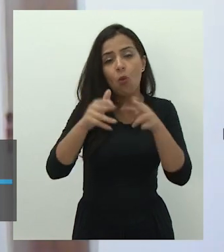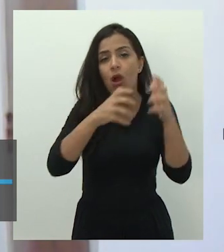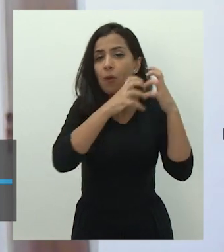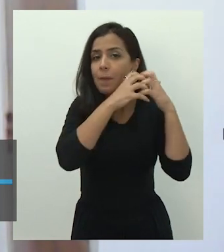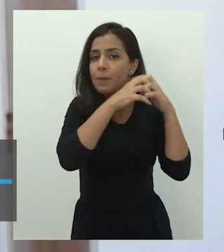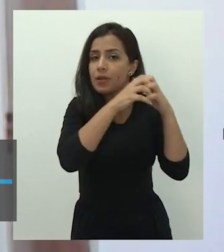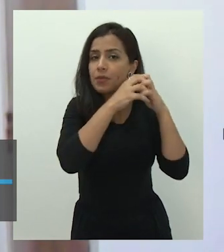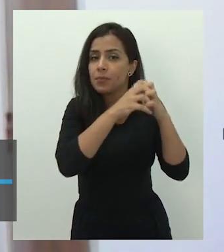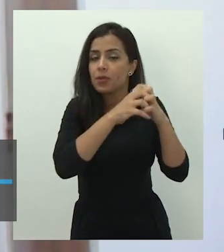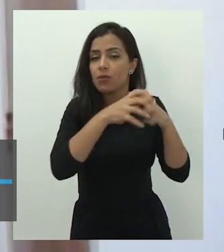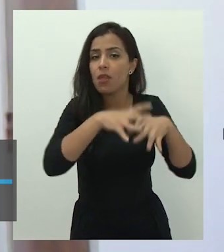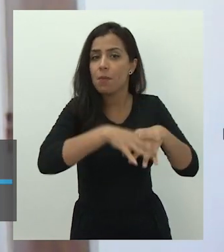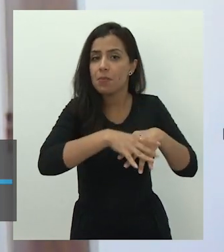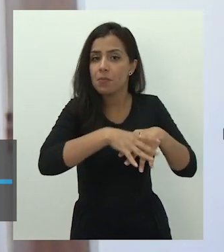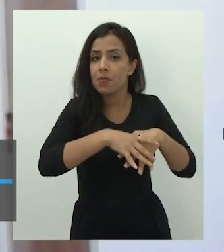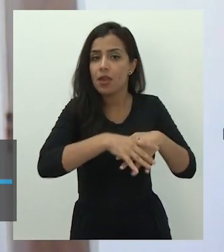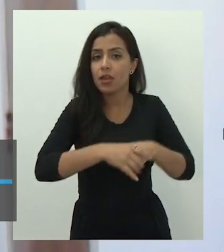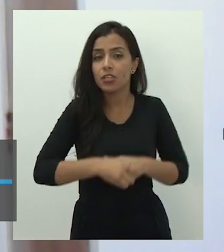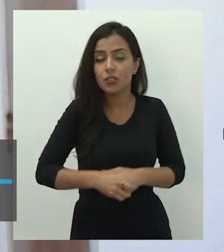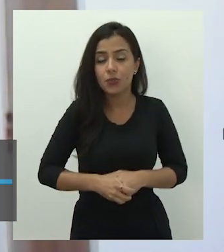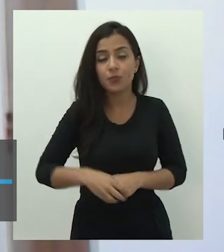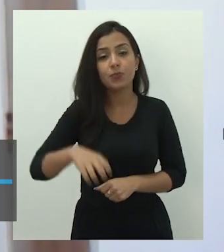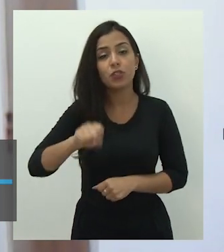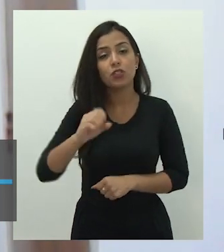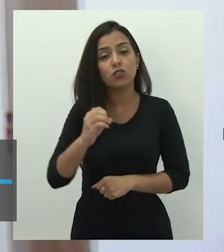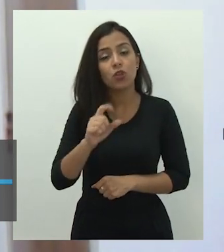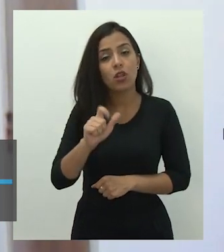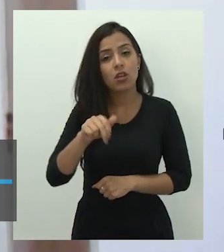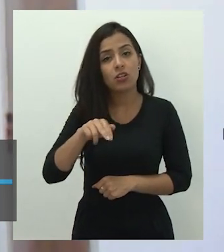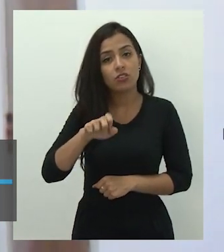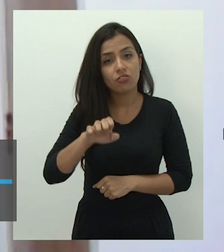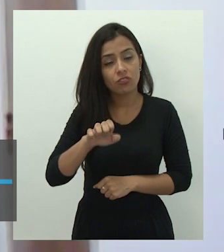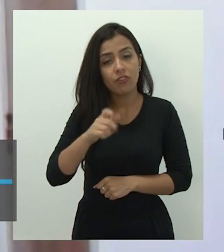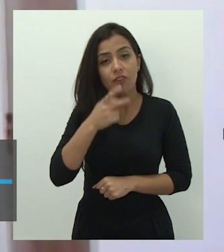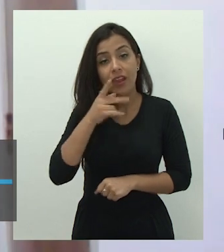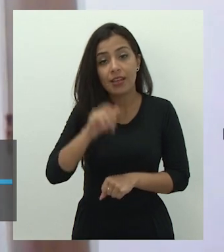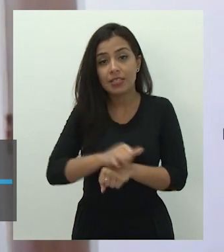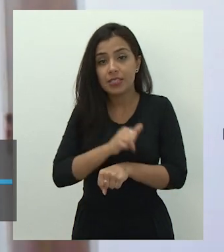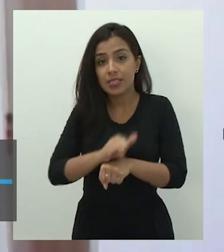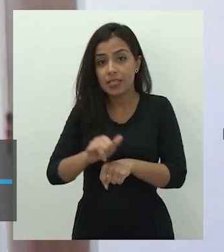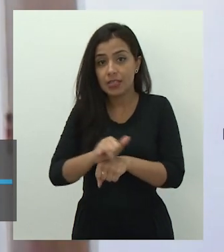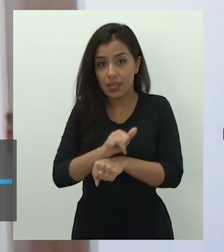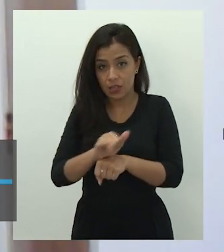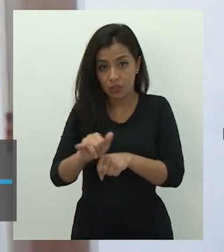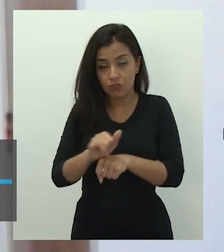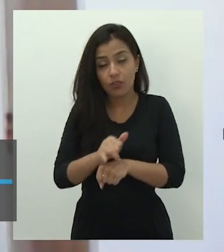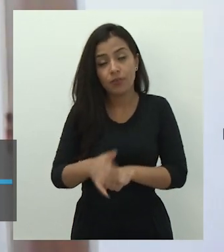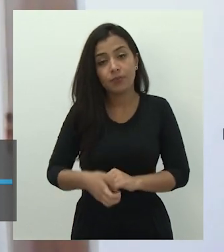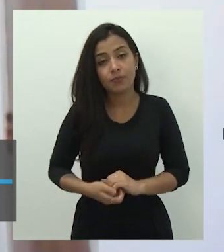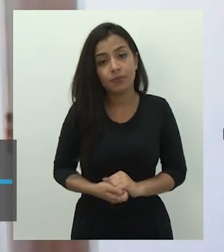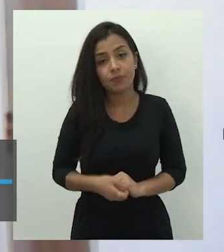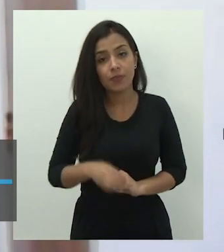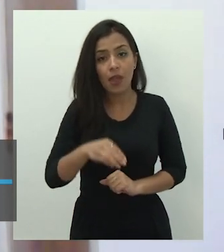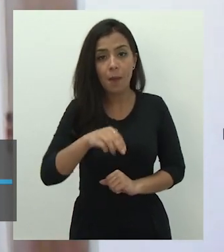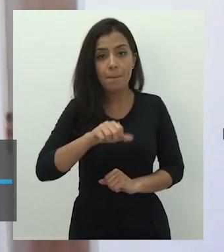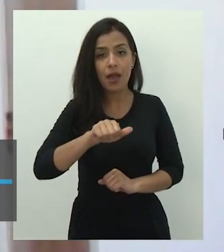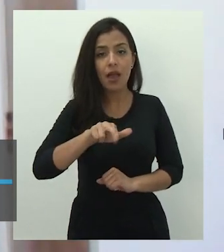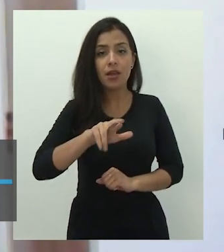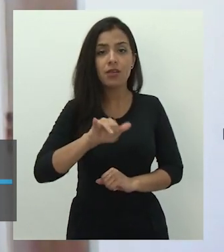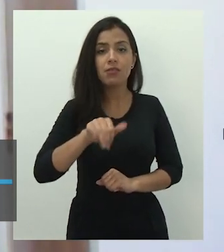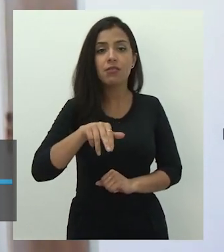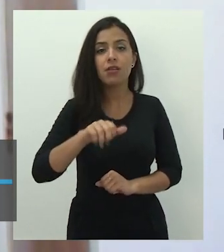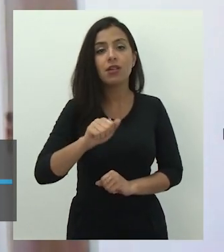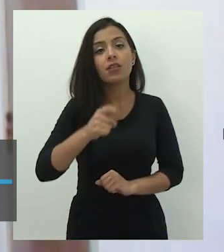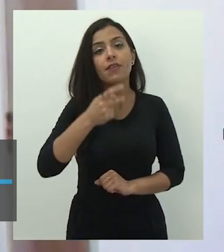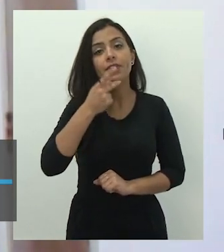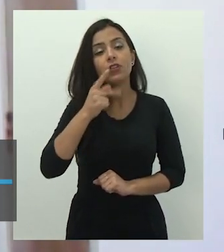matemático. Solange fala ser estratégias e enxergar além das palavras. A Mariana fala sobre